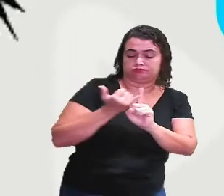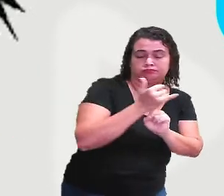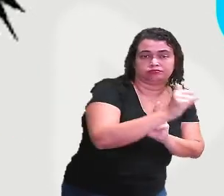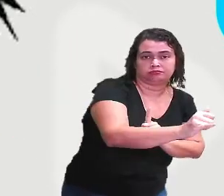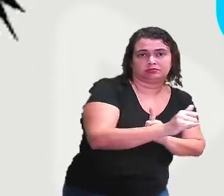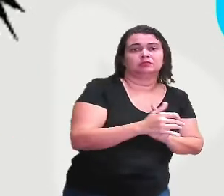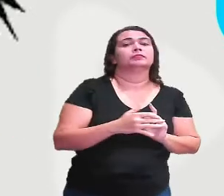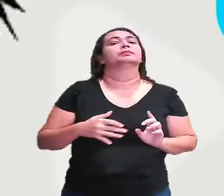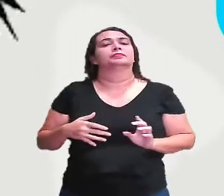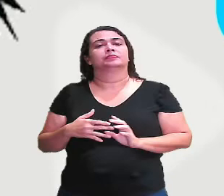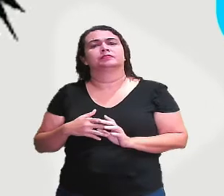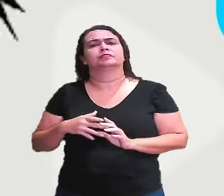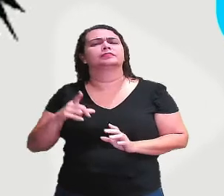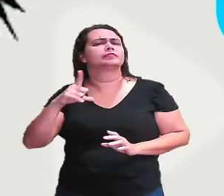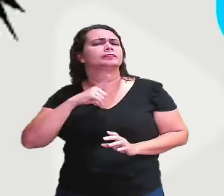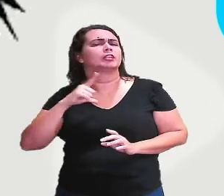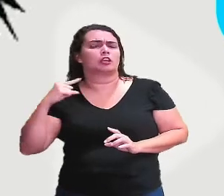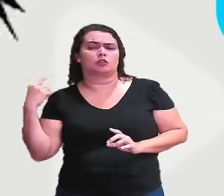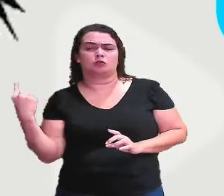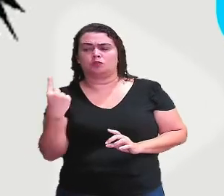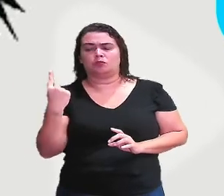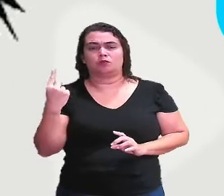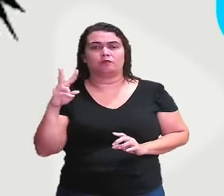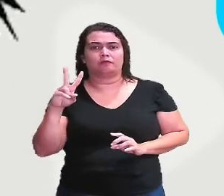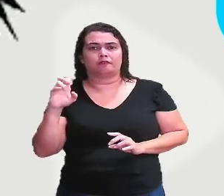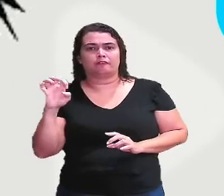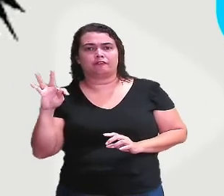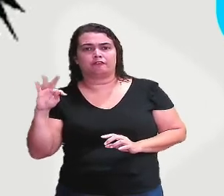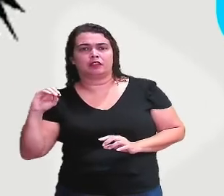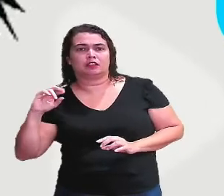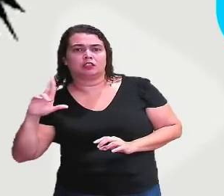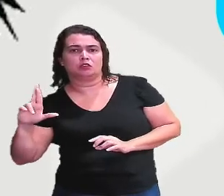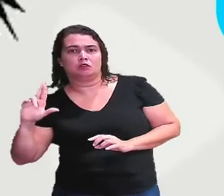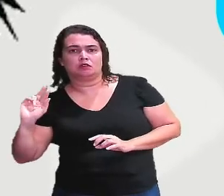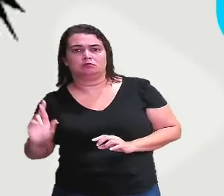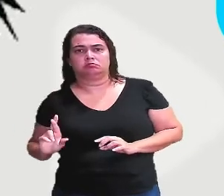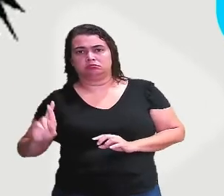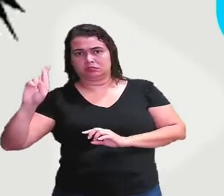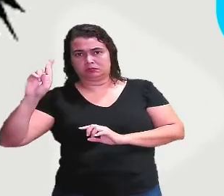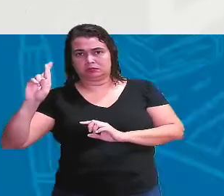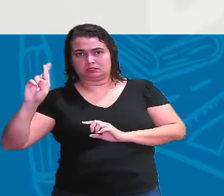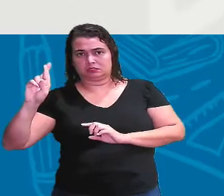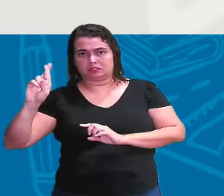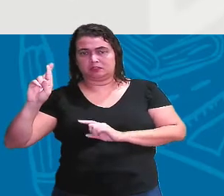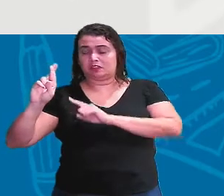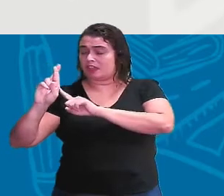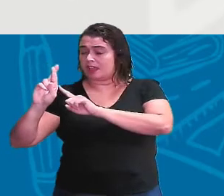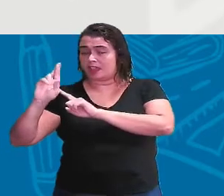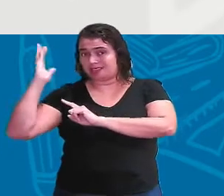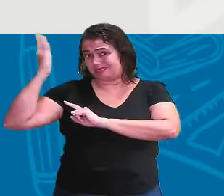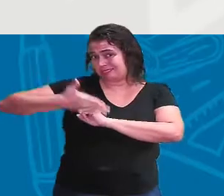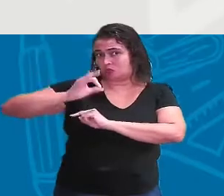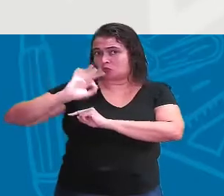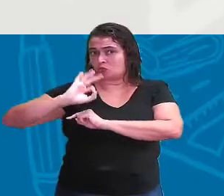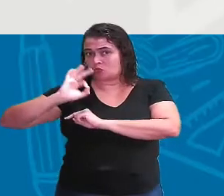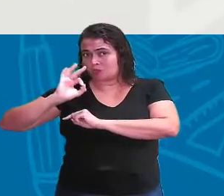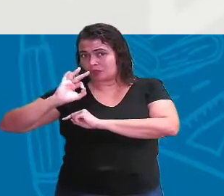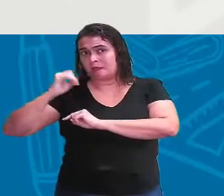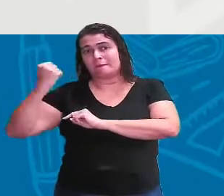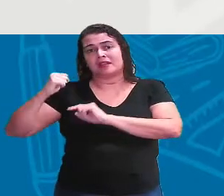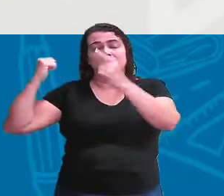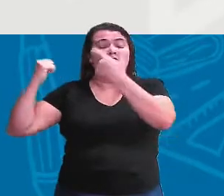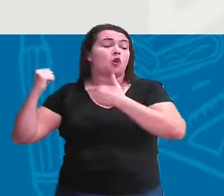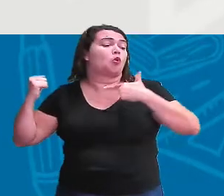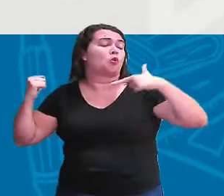eu tiver um vetor, é porque essa transmissão ela é indireta. Eu preciso de um segundo organismo, ou nessa relação eu preciso de um